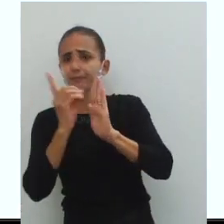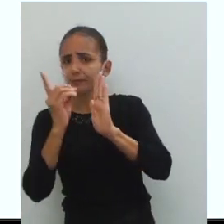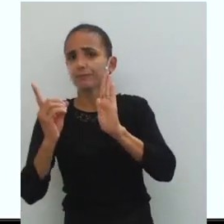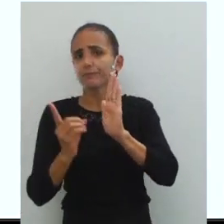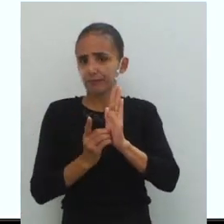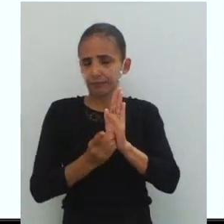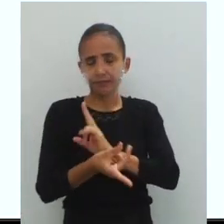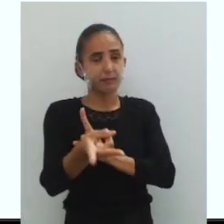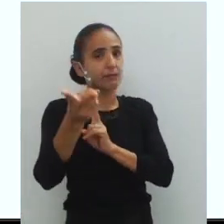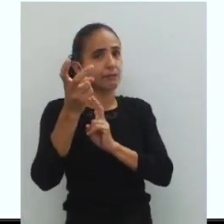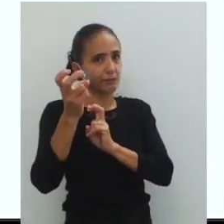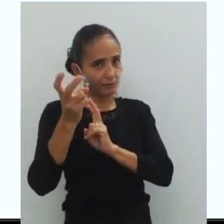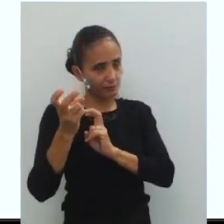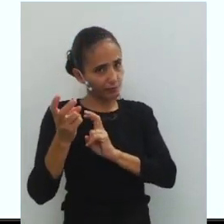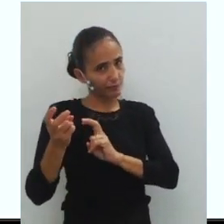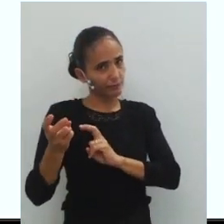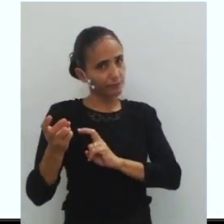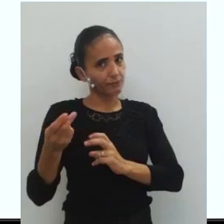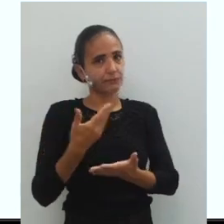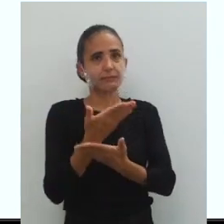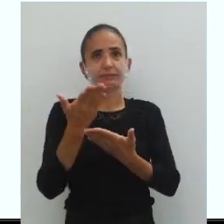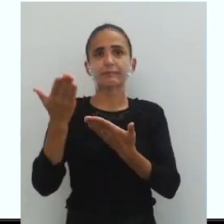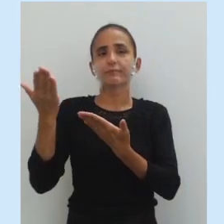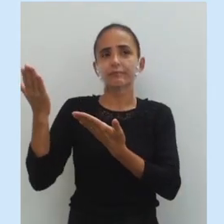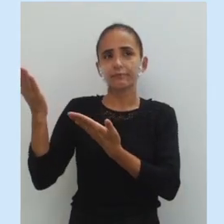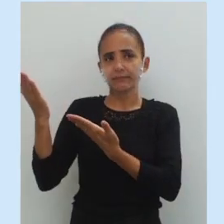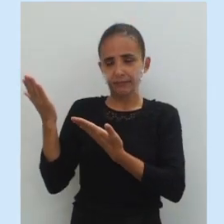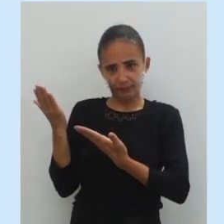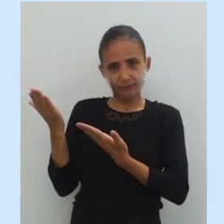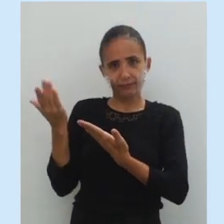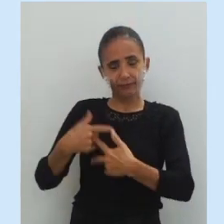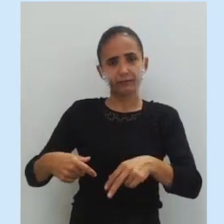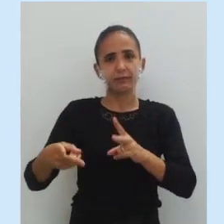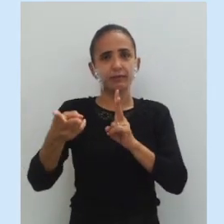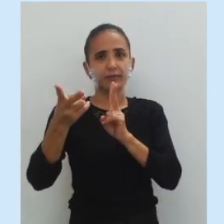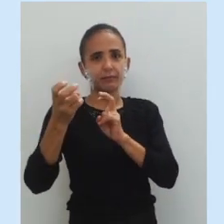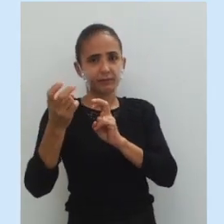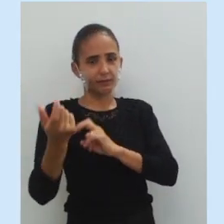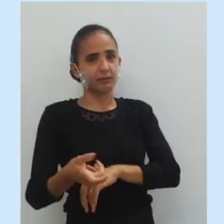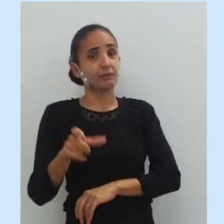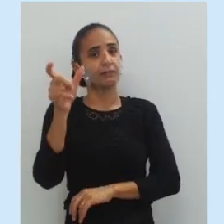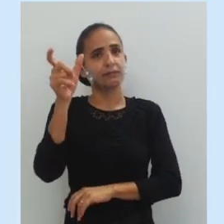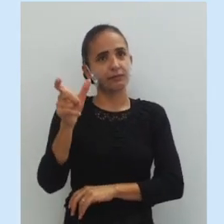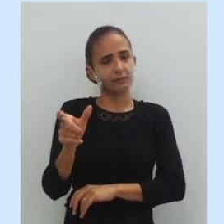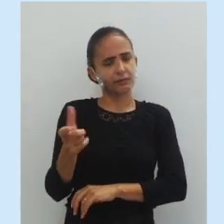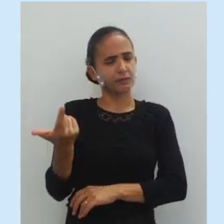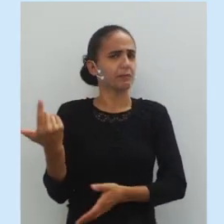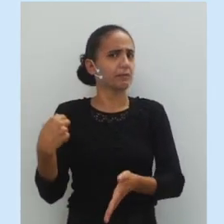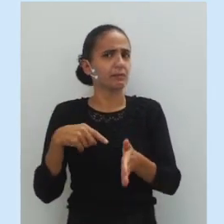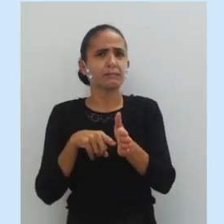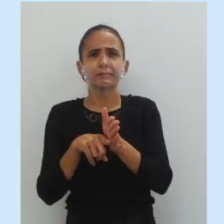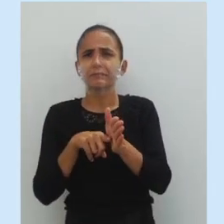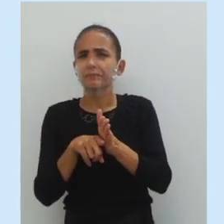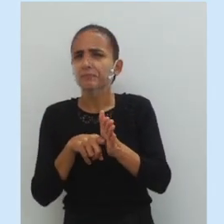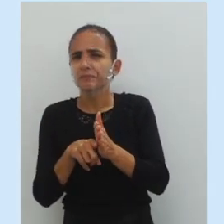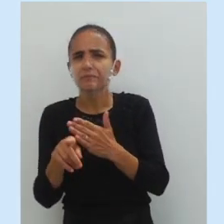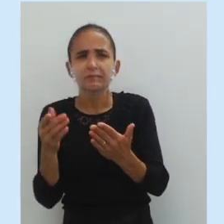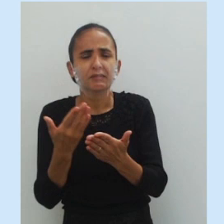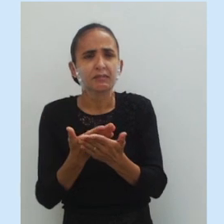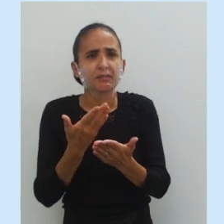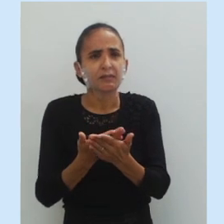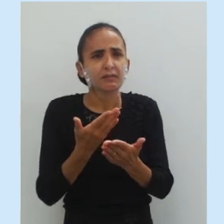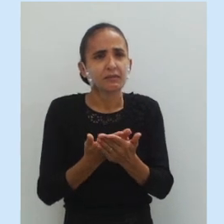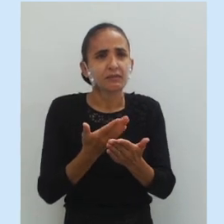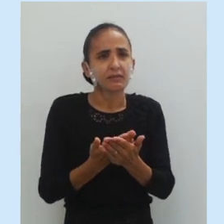últimas décadas. Então, observe aí na telinha. Na telinha, você vê a imagem de Bill Gates. Ele